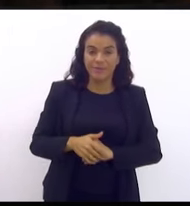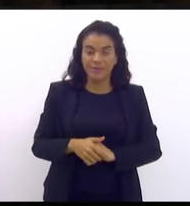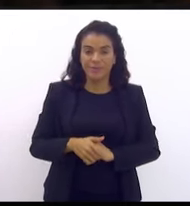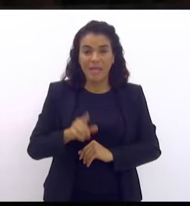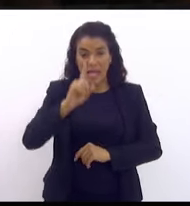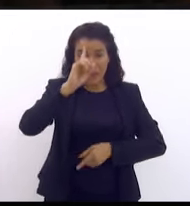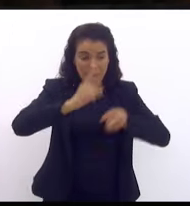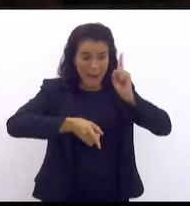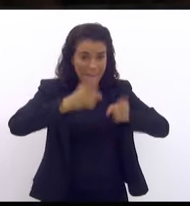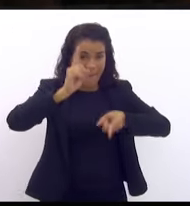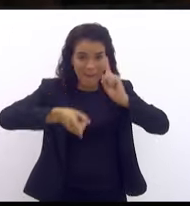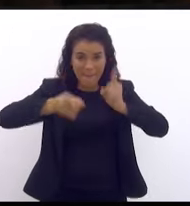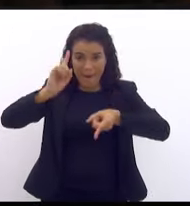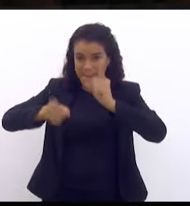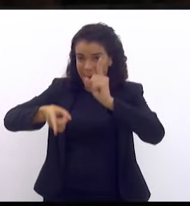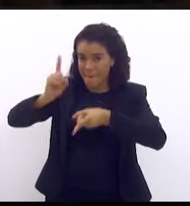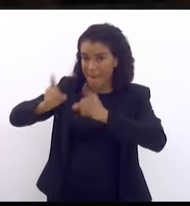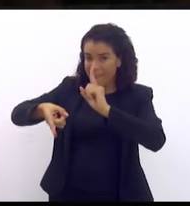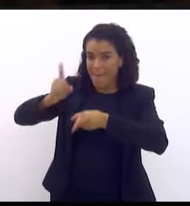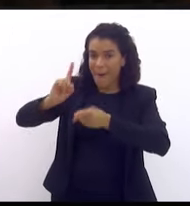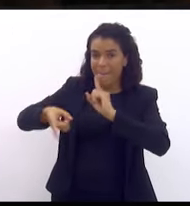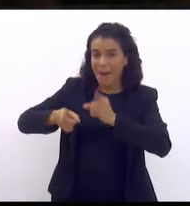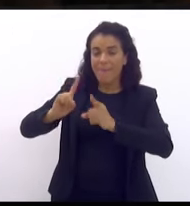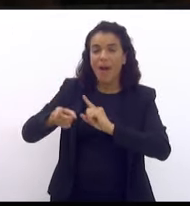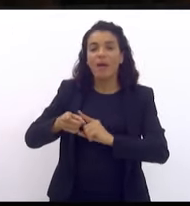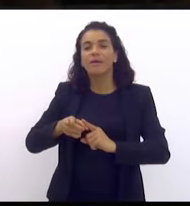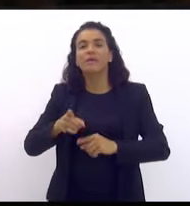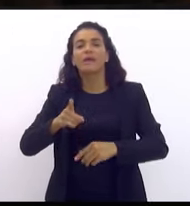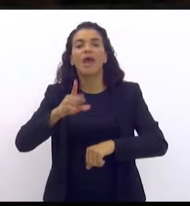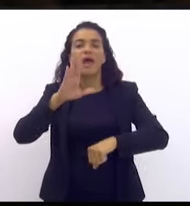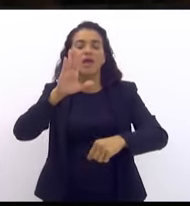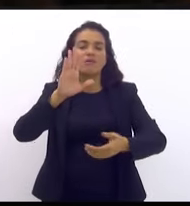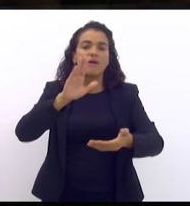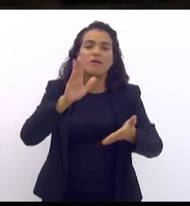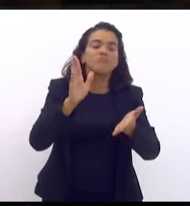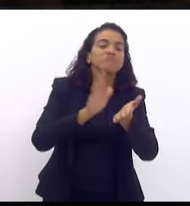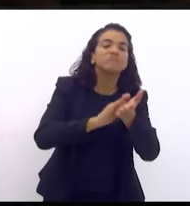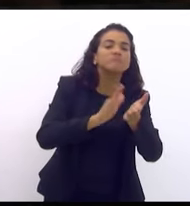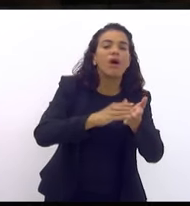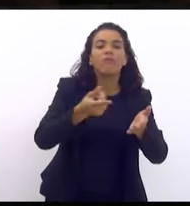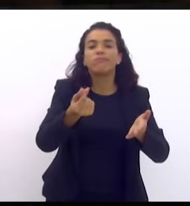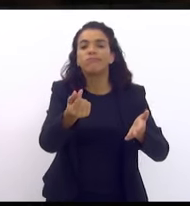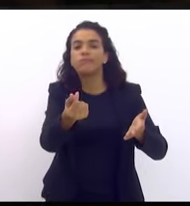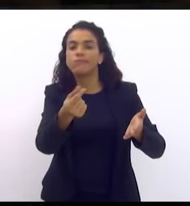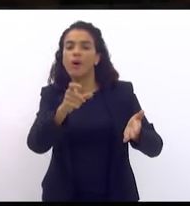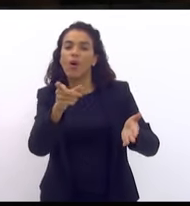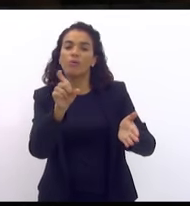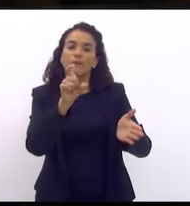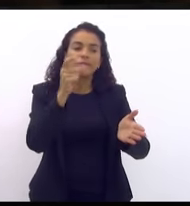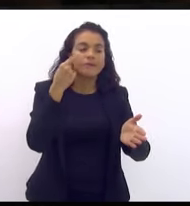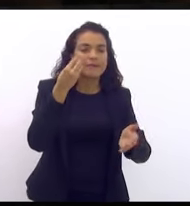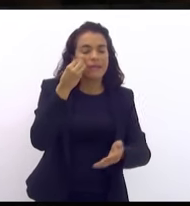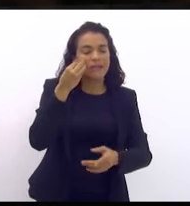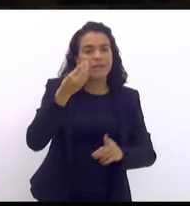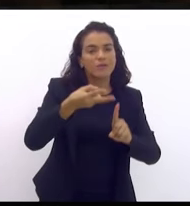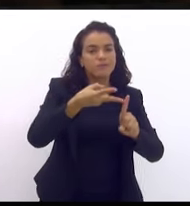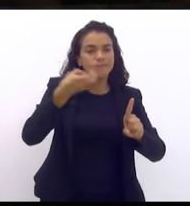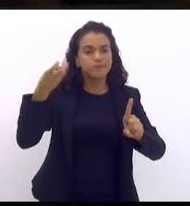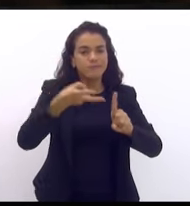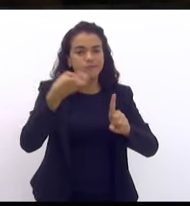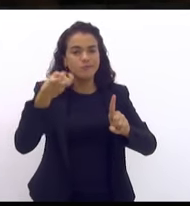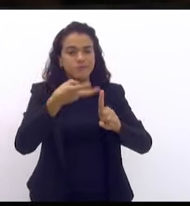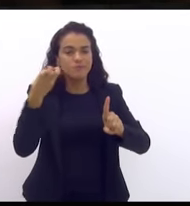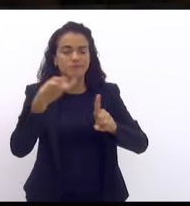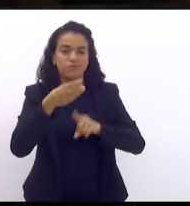para seus subordinados, que vão desde a cobrança de taxas à tentativa de suborno de policiais civis,